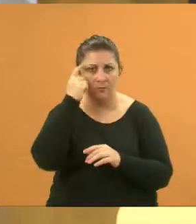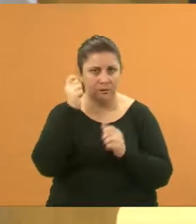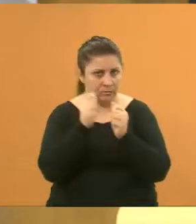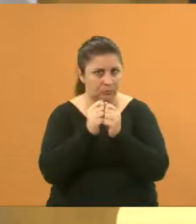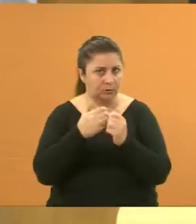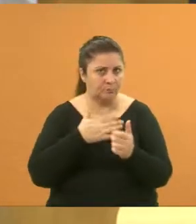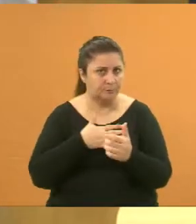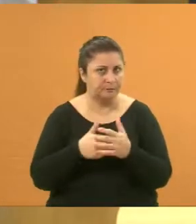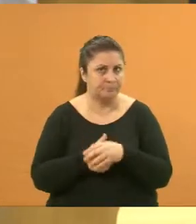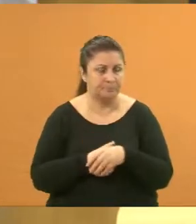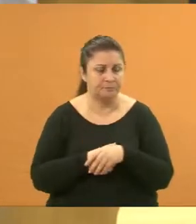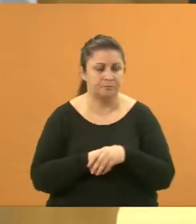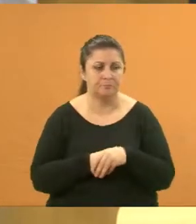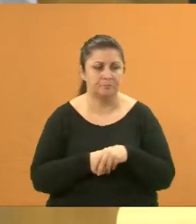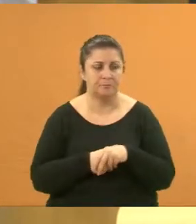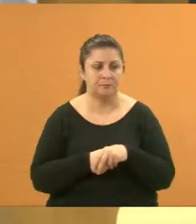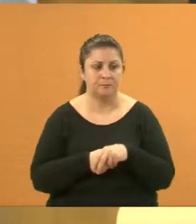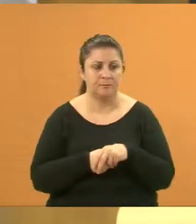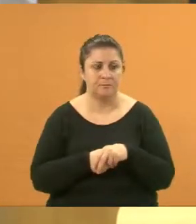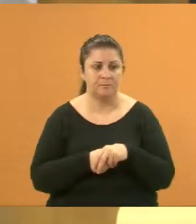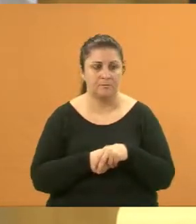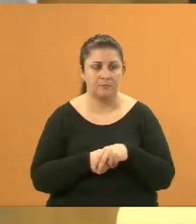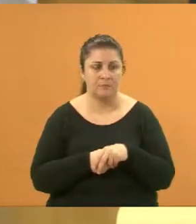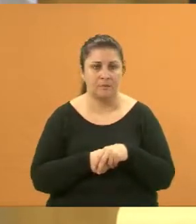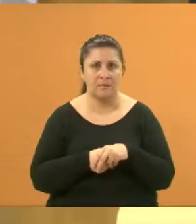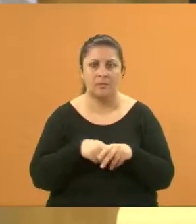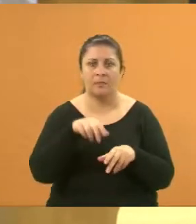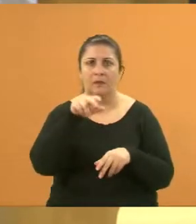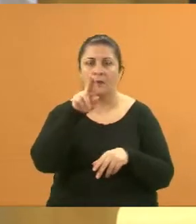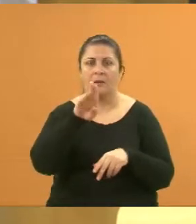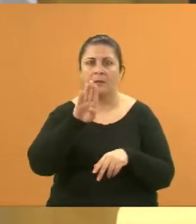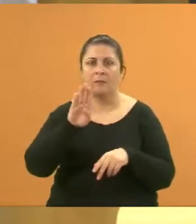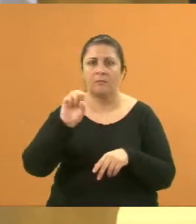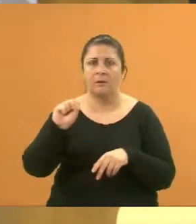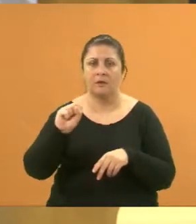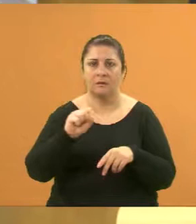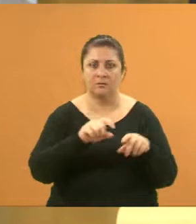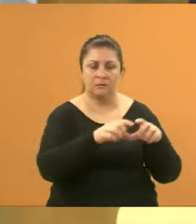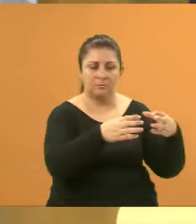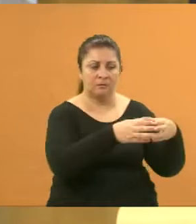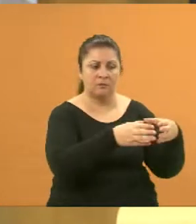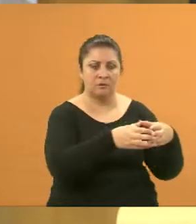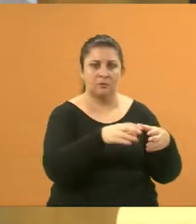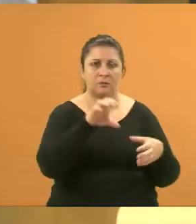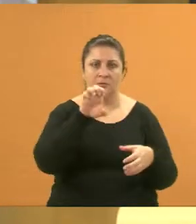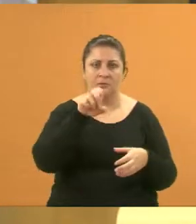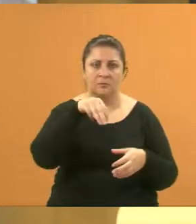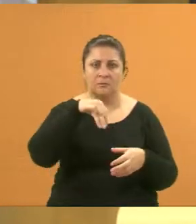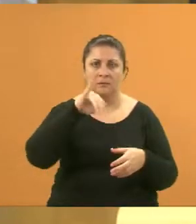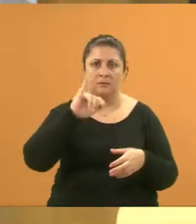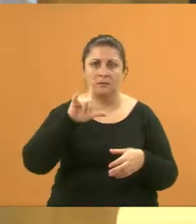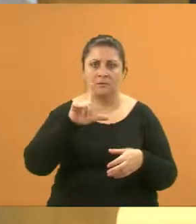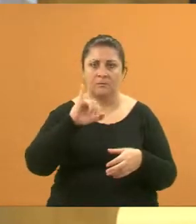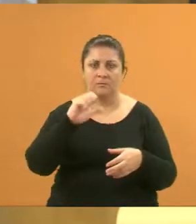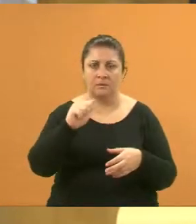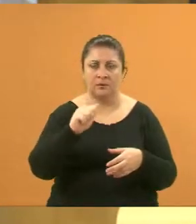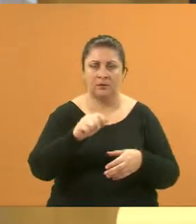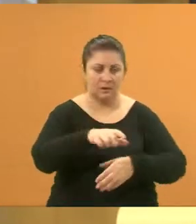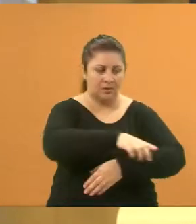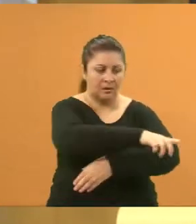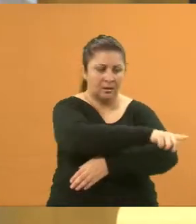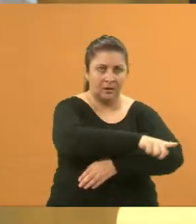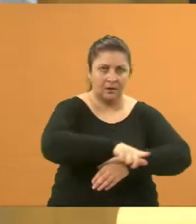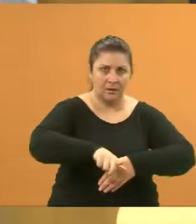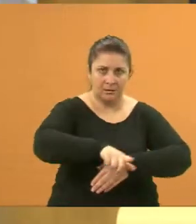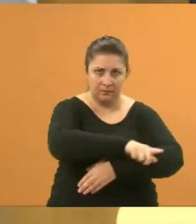Acompanha comigo aqui, ó. Posto de saúde do Jardim Emília. calçada do posto de saúde do